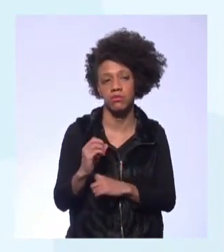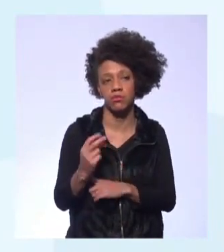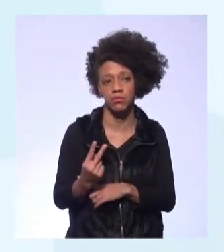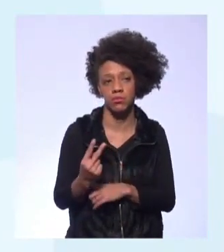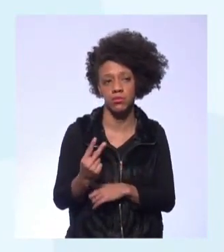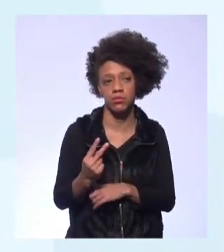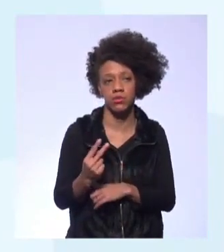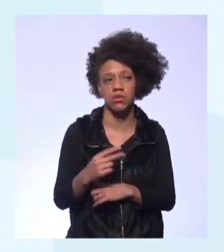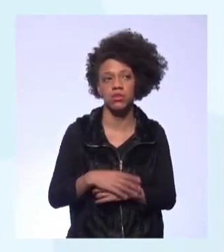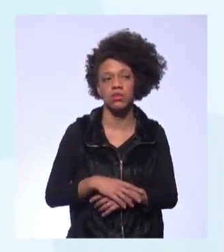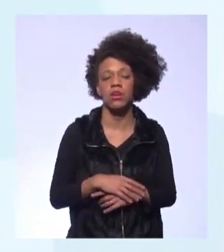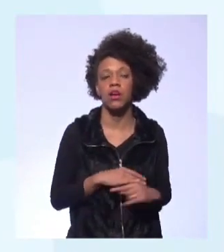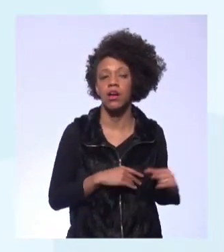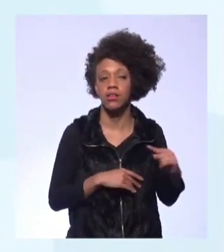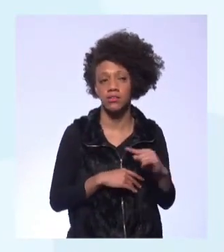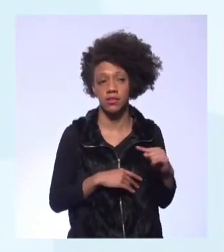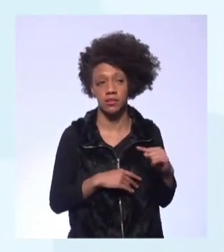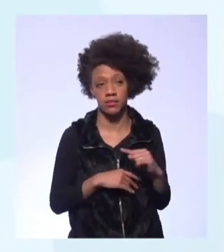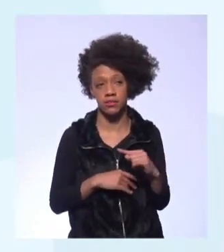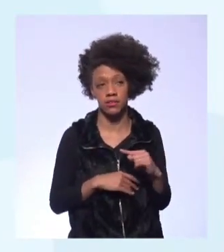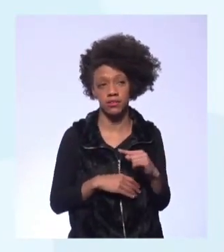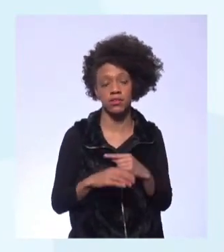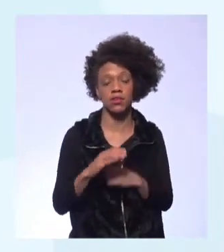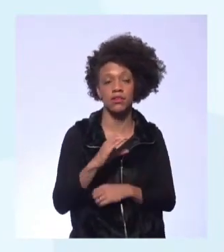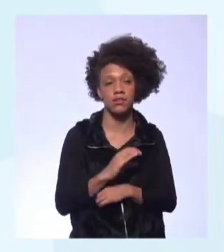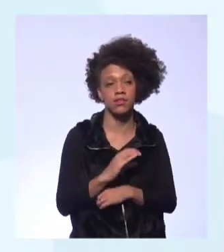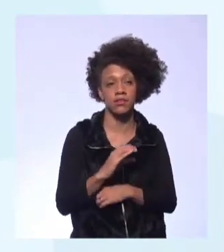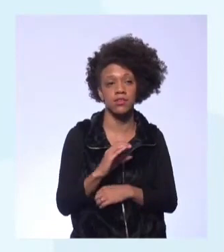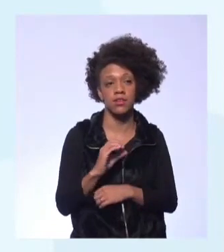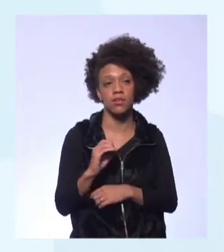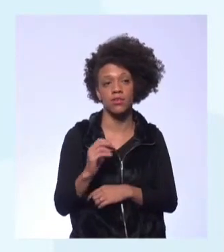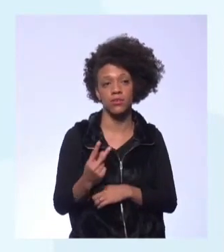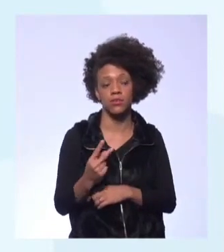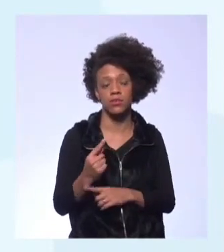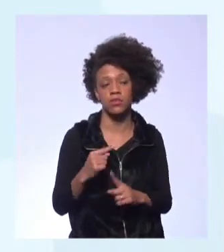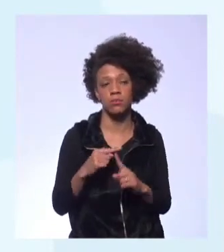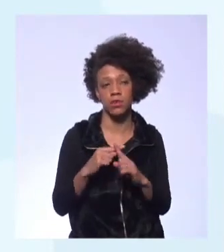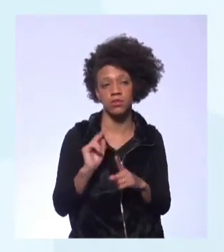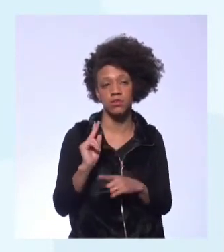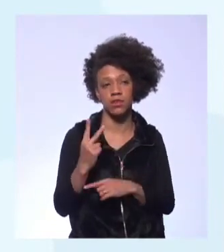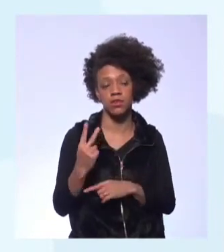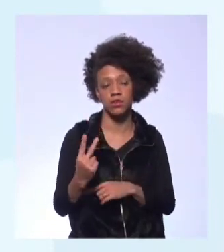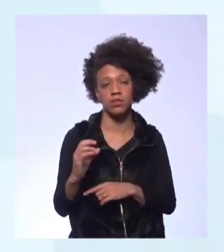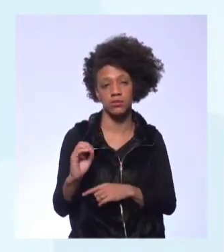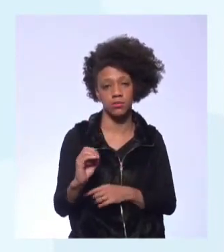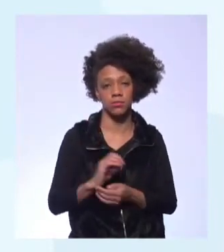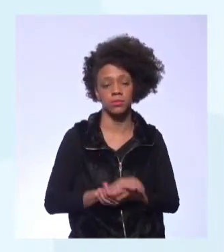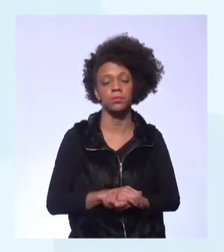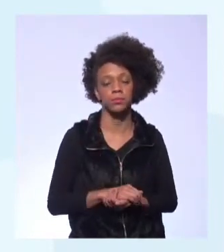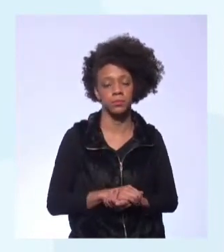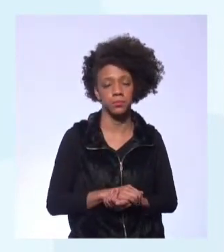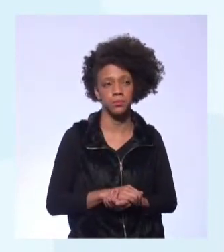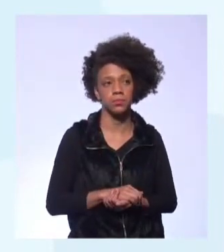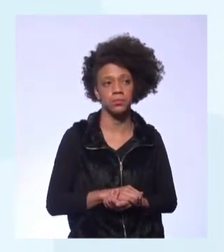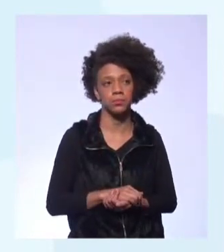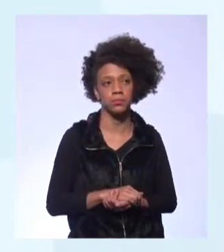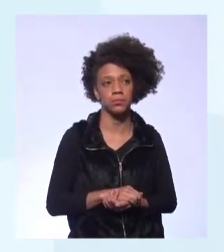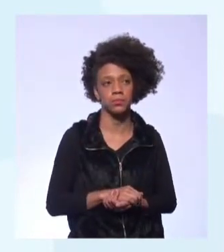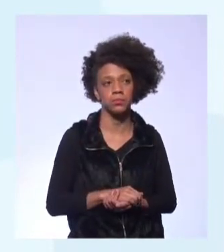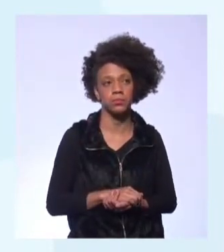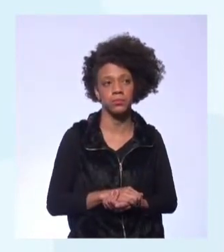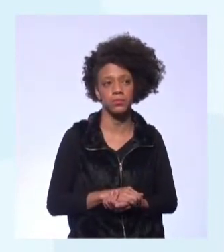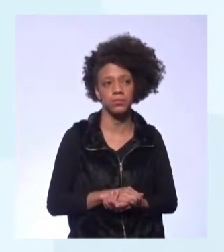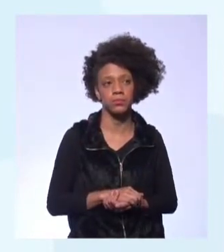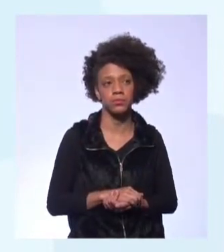mais O2, que vai formar CO2 mais água. Mais água. Então,